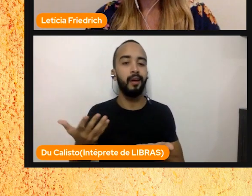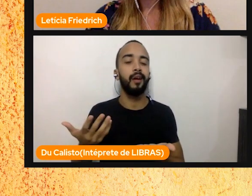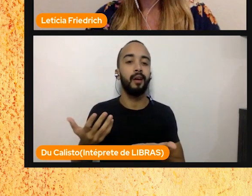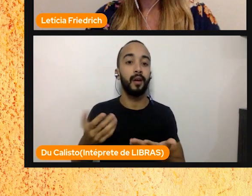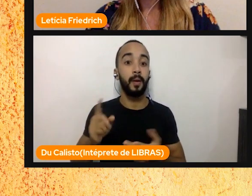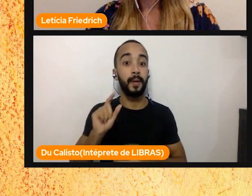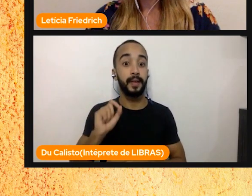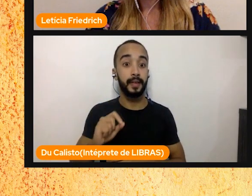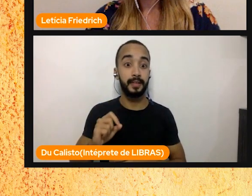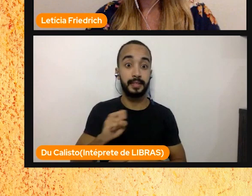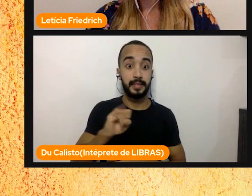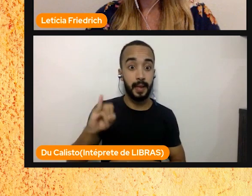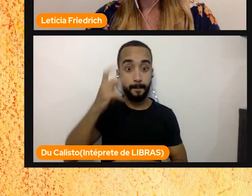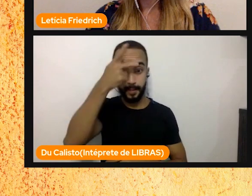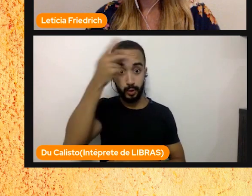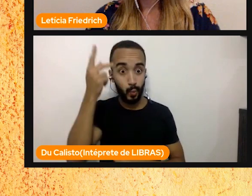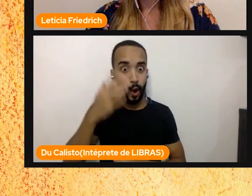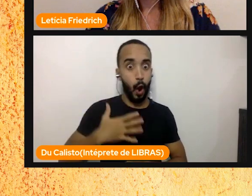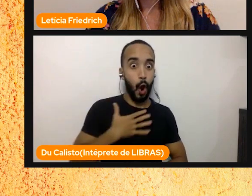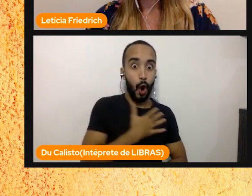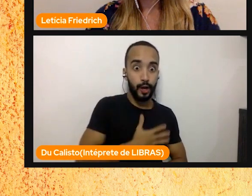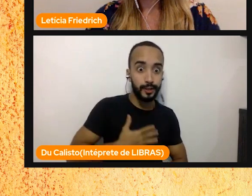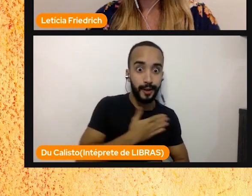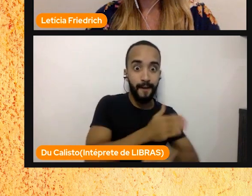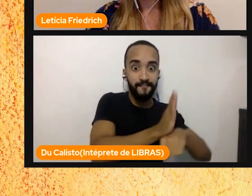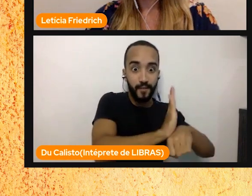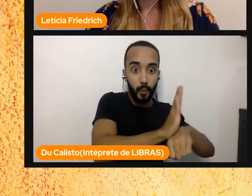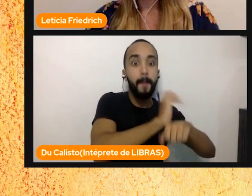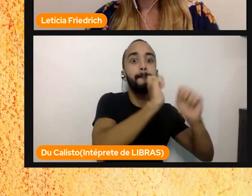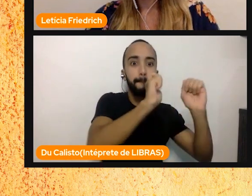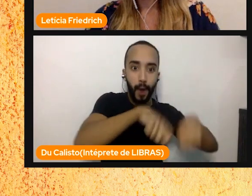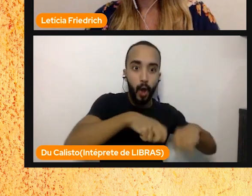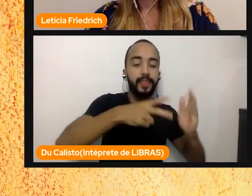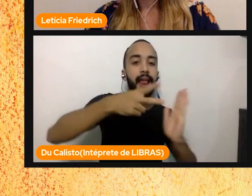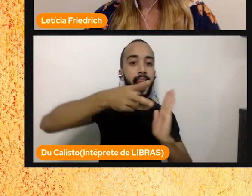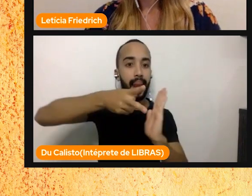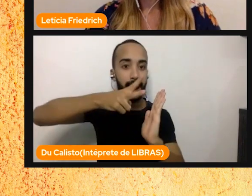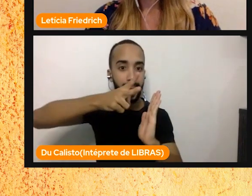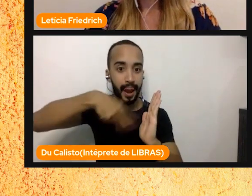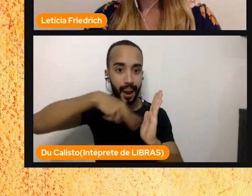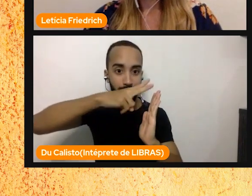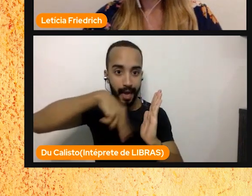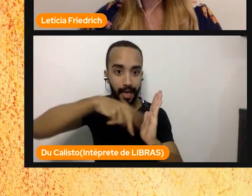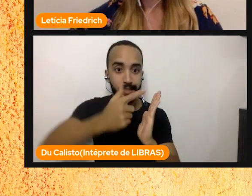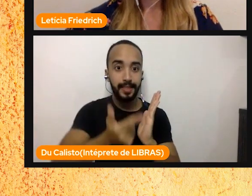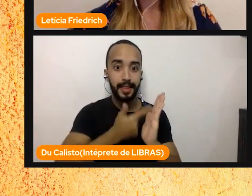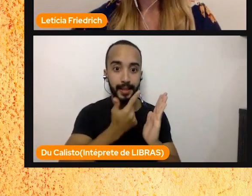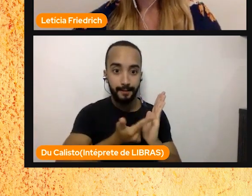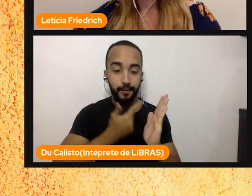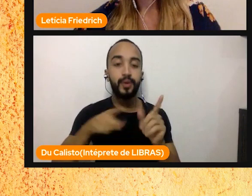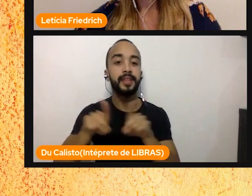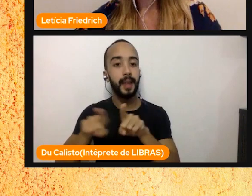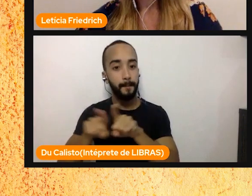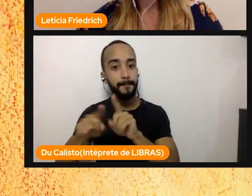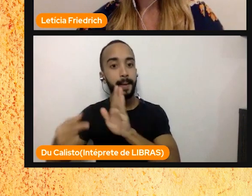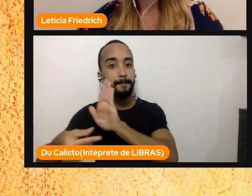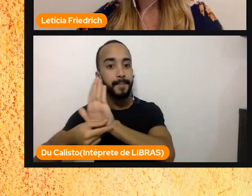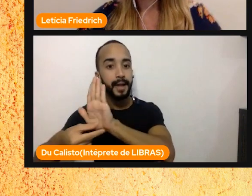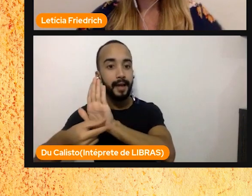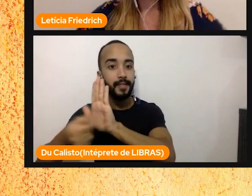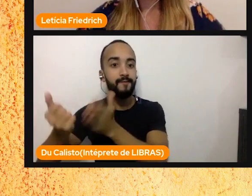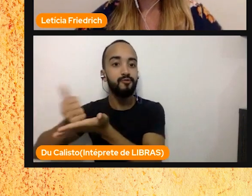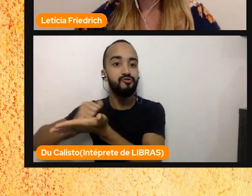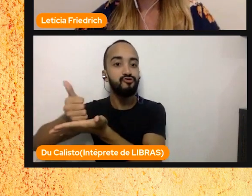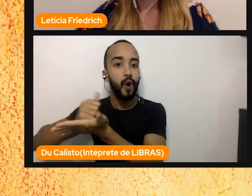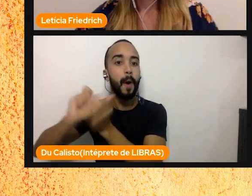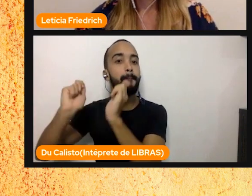fã, né? Então ele pode ver o filme, ler o livro e ainda pode se divertir também jogando no aplicativo do Além da Lenda, que a gente vai lançar junto com o